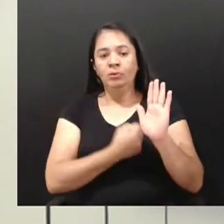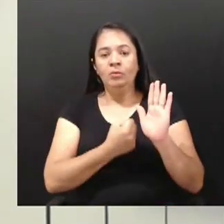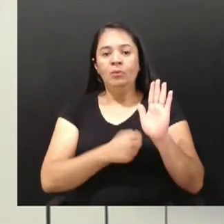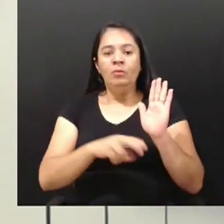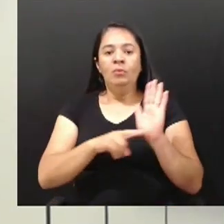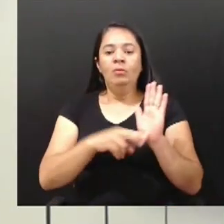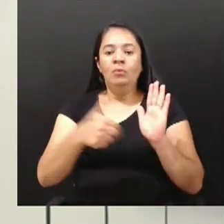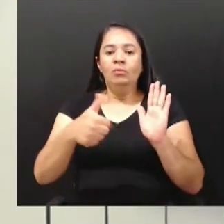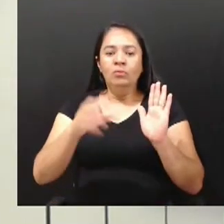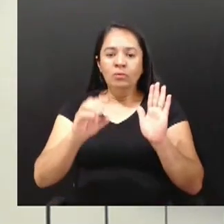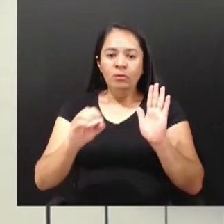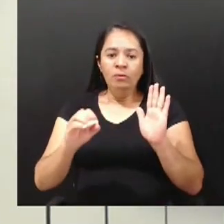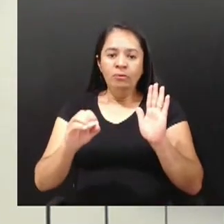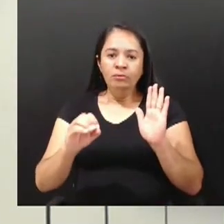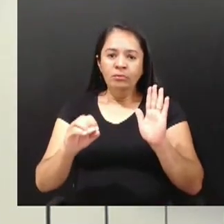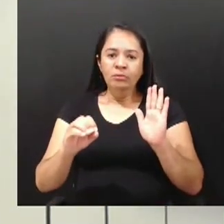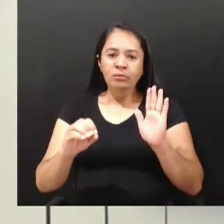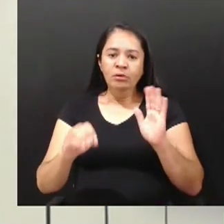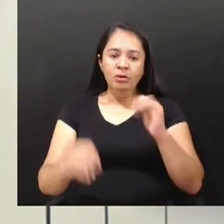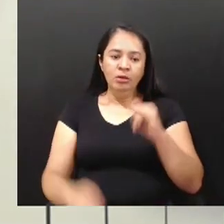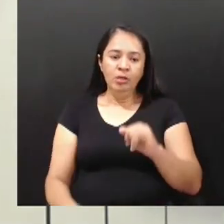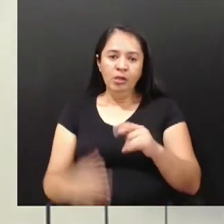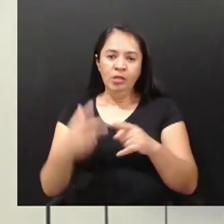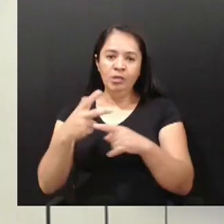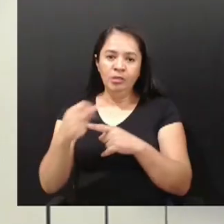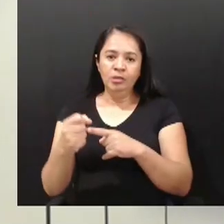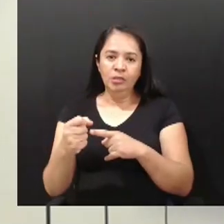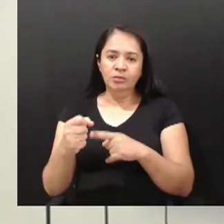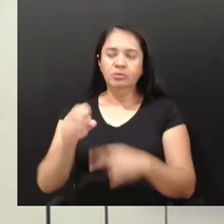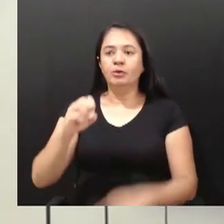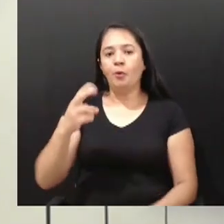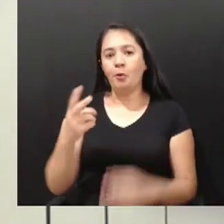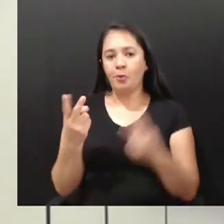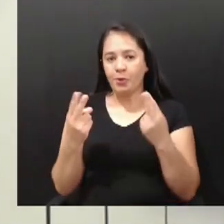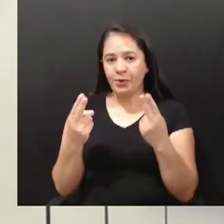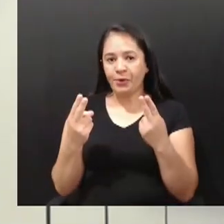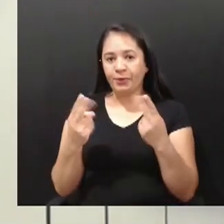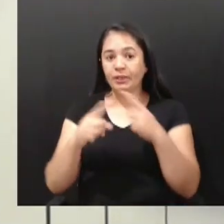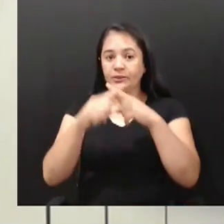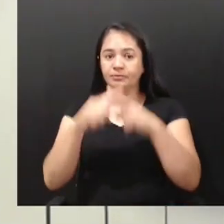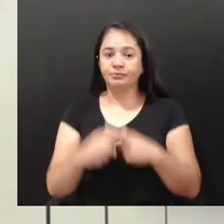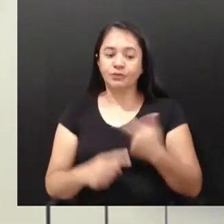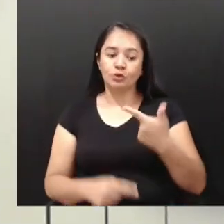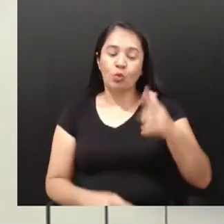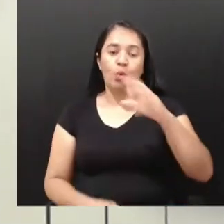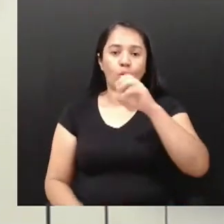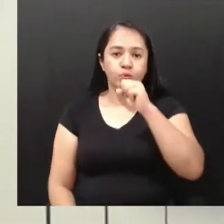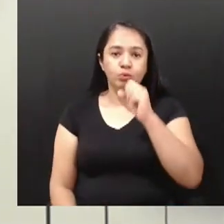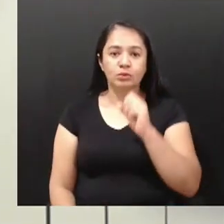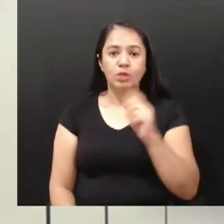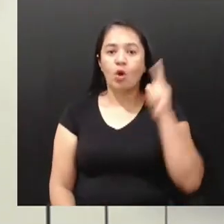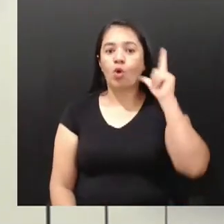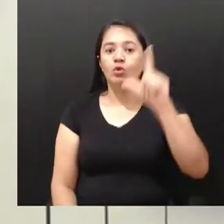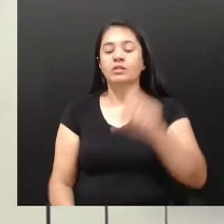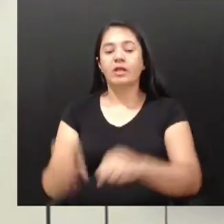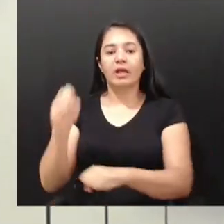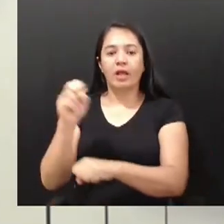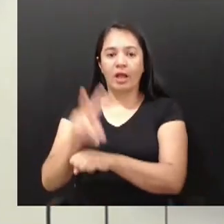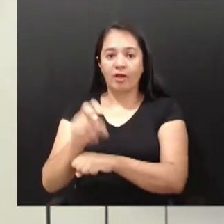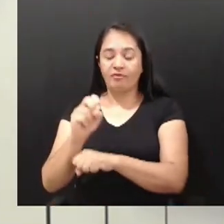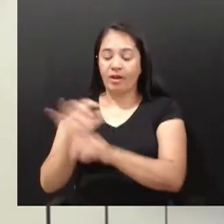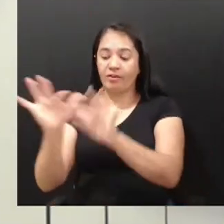que o Guarani. Se vencer ou empatar o derby do próximo sábado, conquista a vaga para a final.